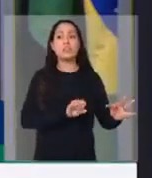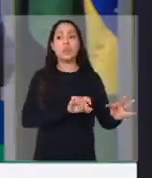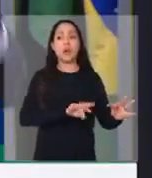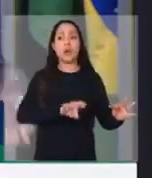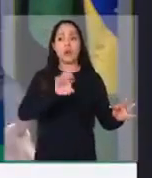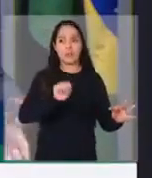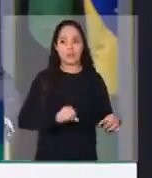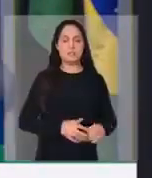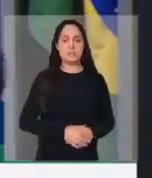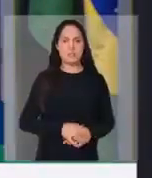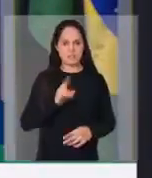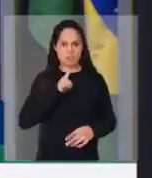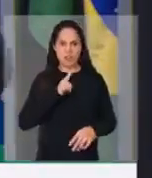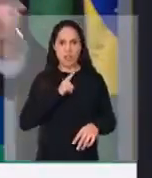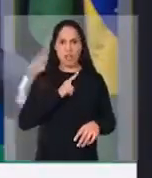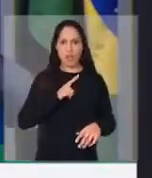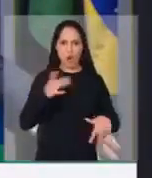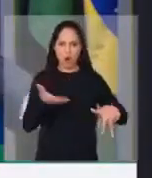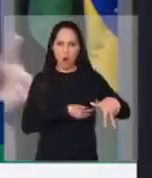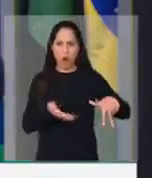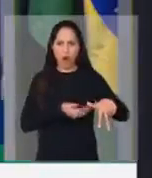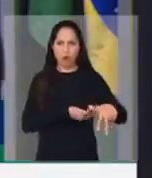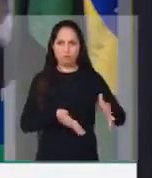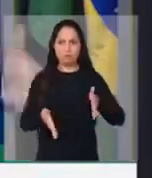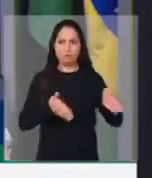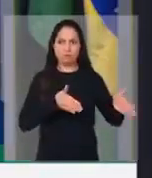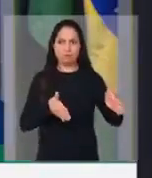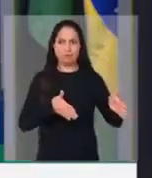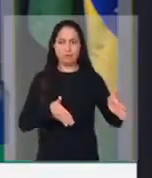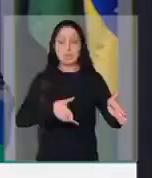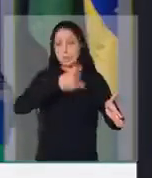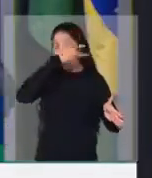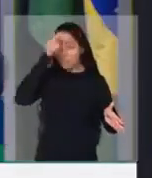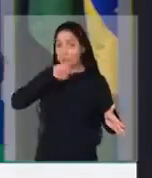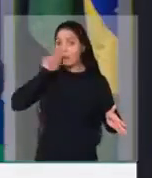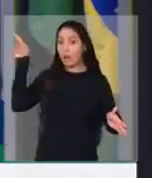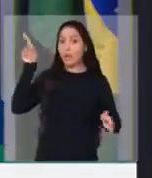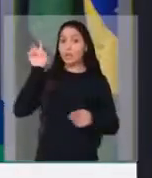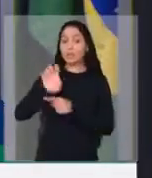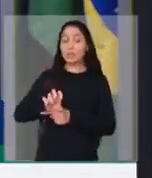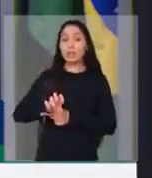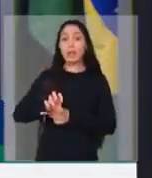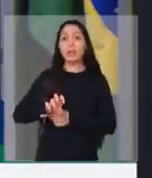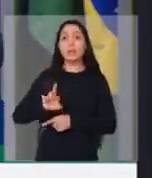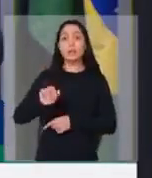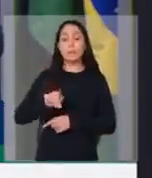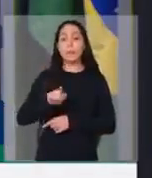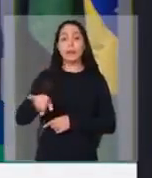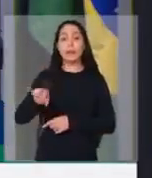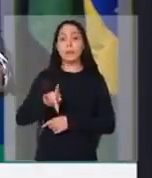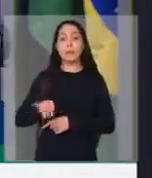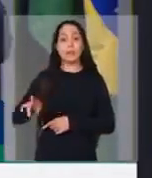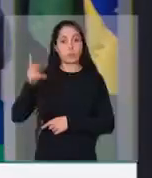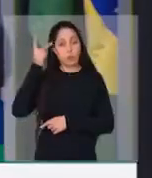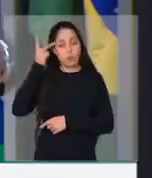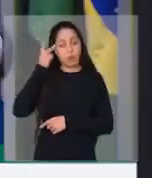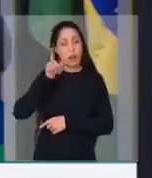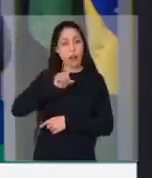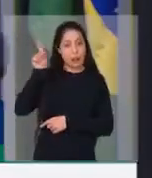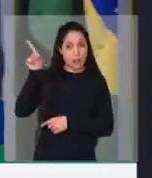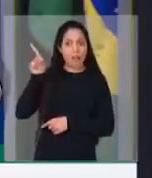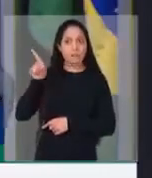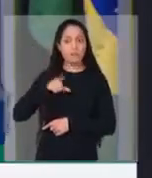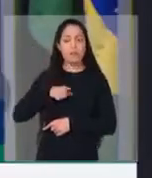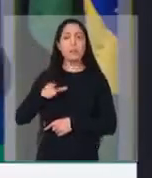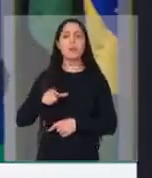que comandava um esquema de corrupção e quanto prefeito de Ribeirão Preto prisão da Cúpula petista José Dirceu